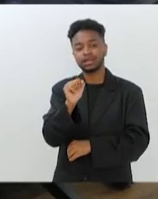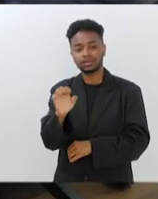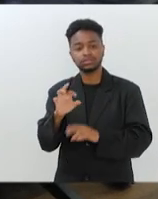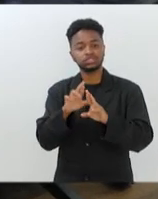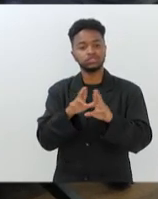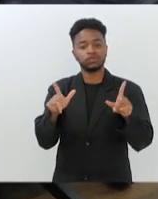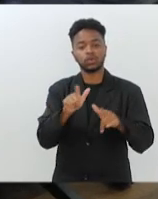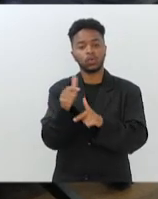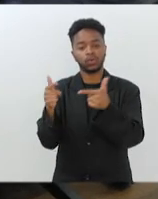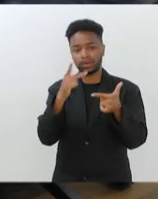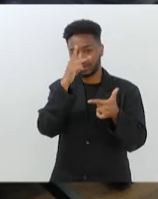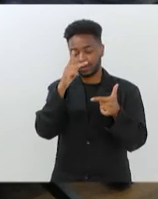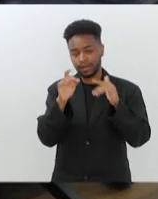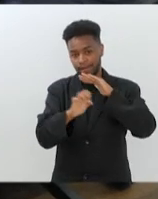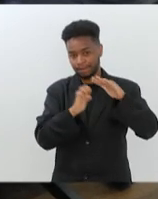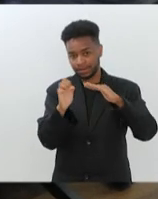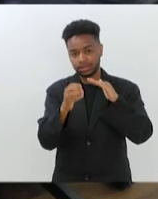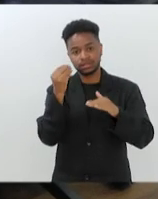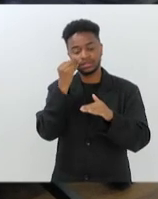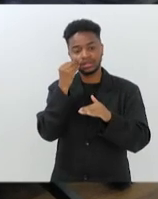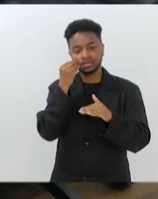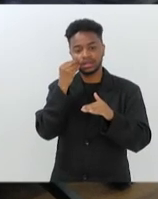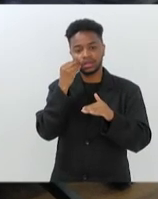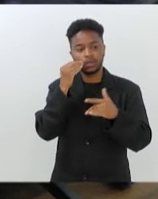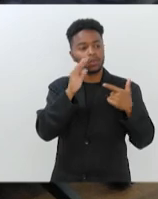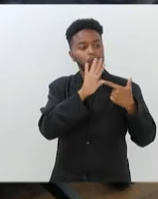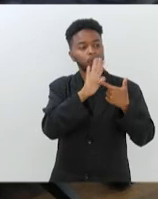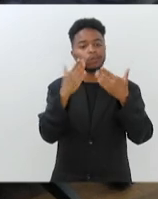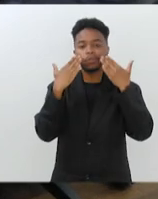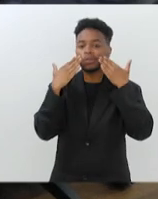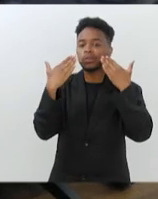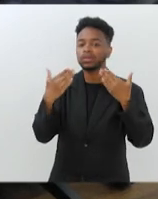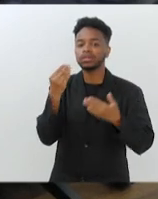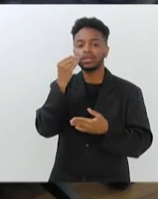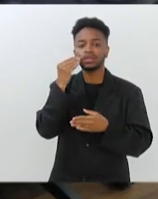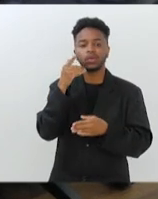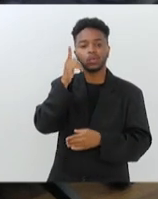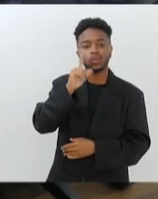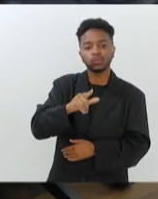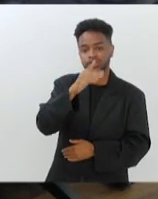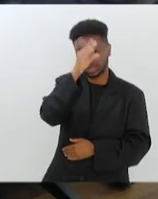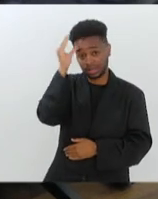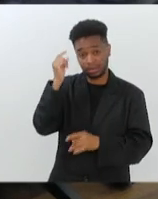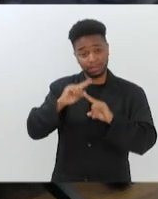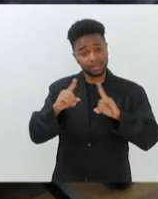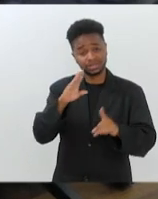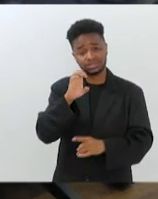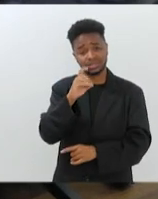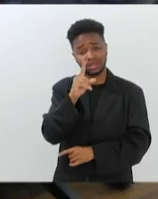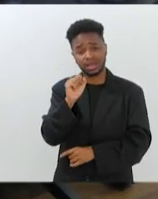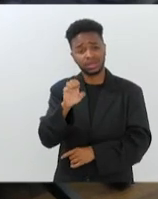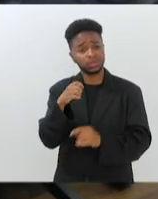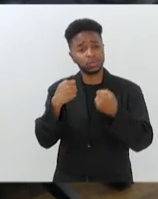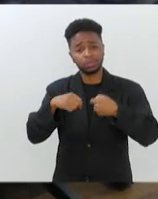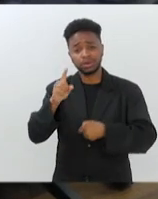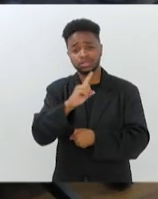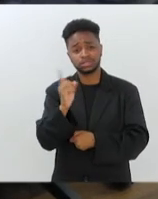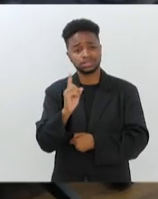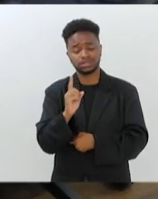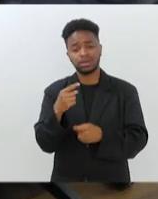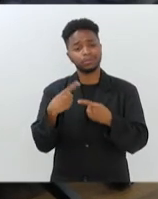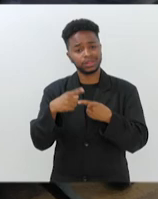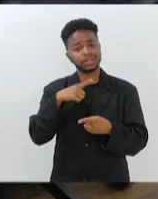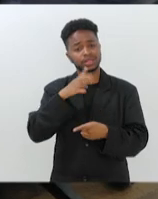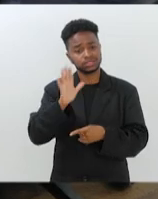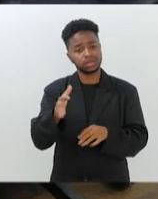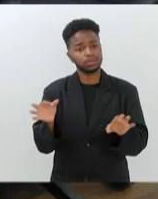lançar ao mercado para obter cliente a cedai não precisa se lançar o mercado para obter cliente porque ela já